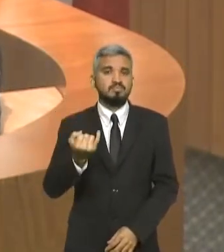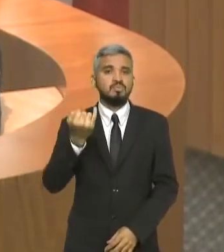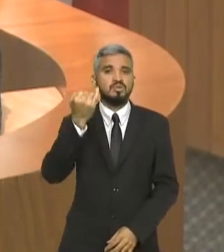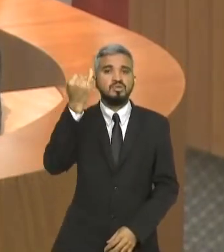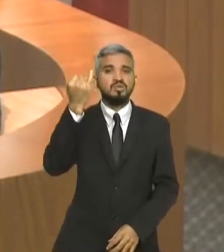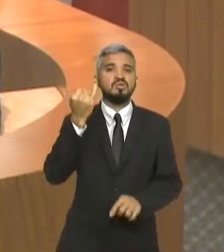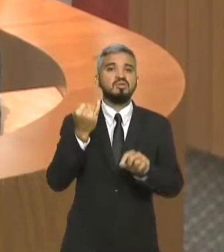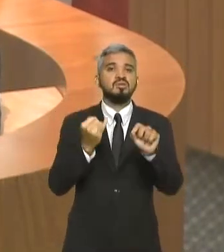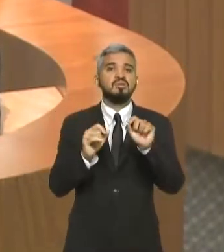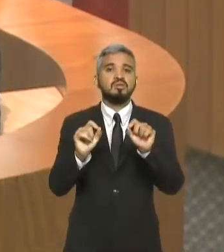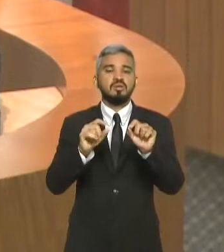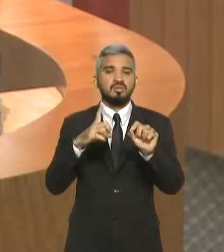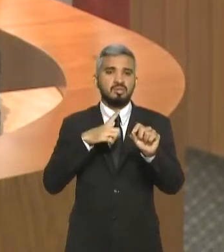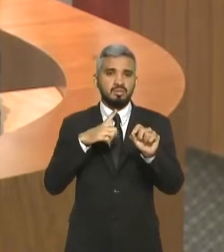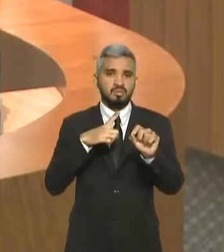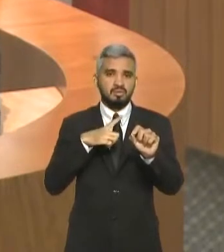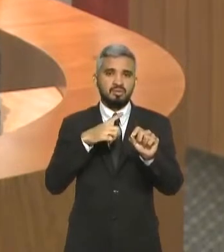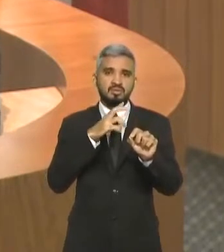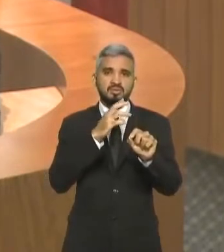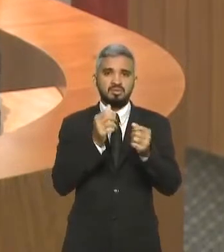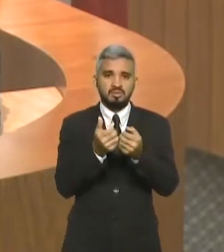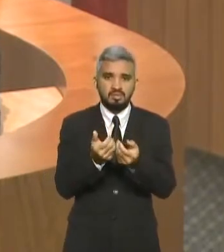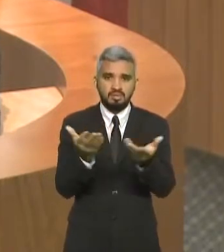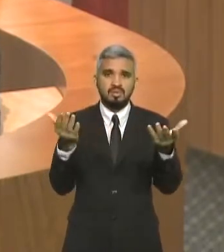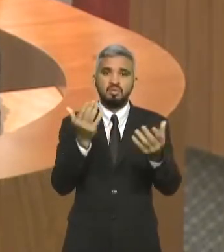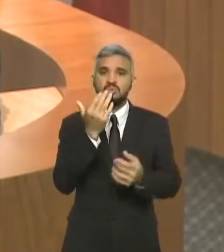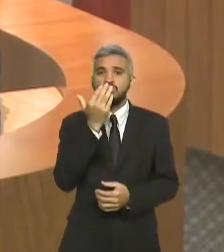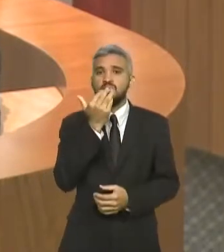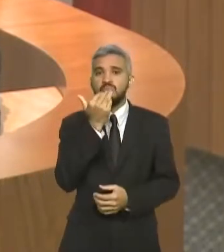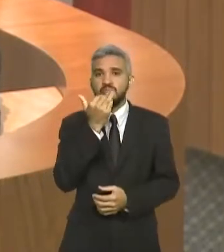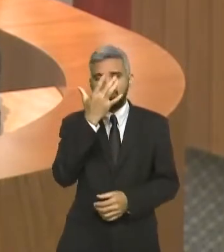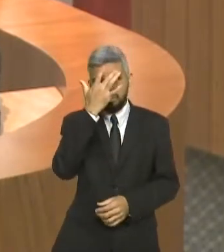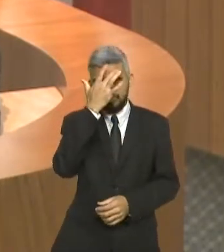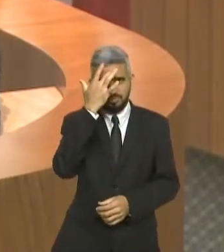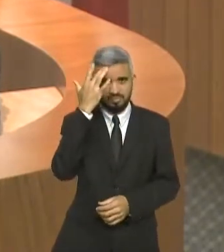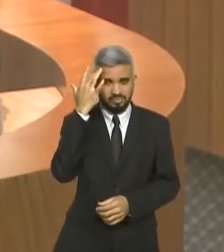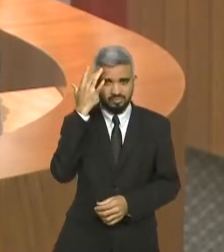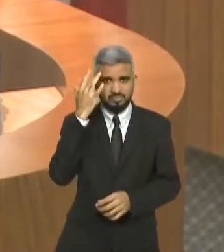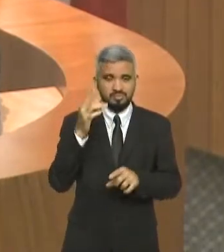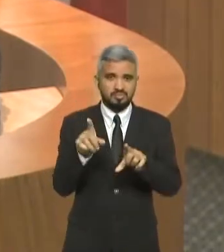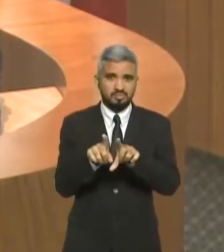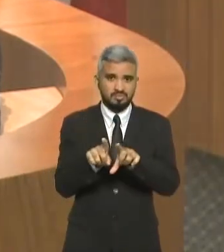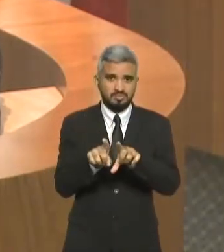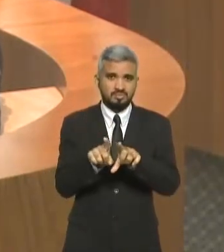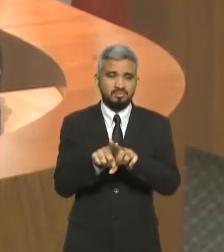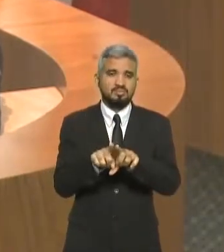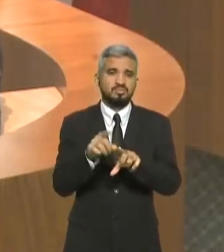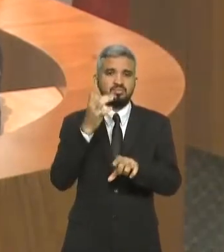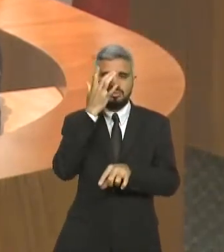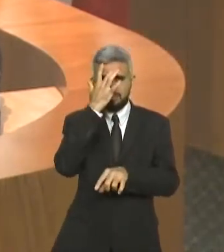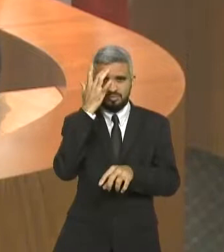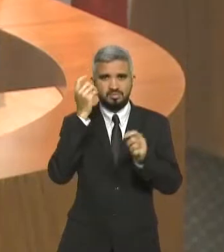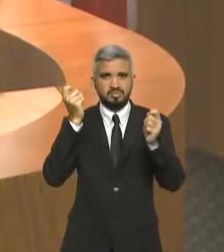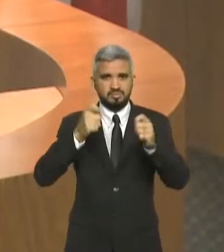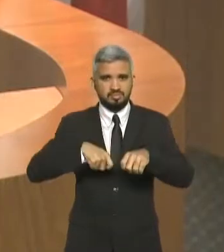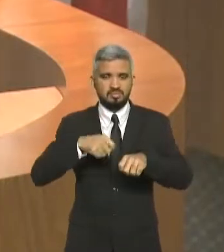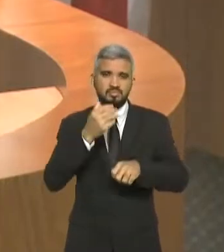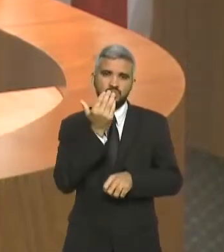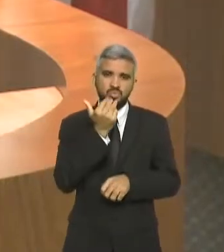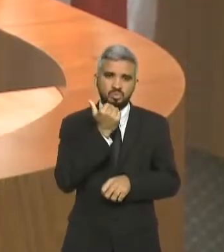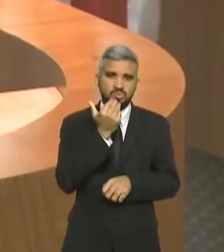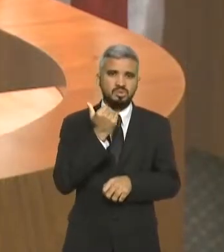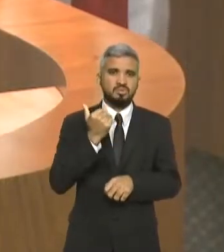fundamental, que é a alimentação, e com isso garantir segurança alimentar e nutricional aos